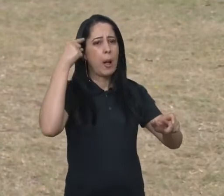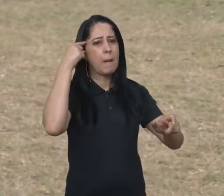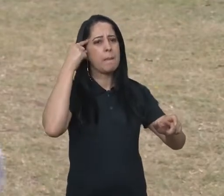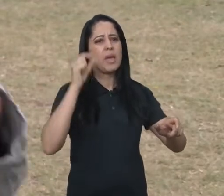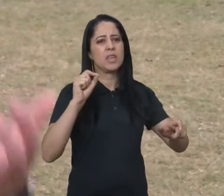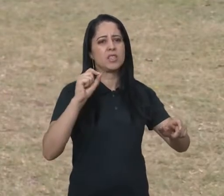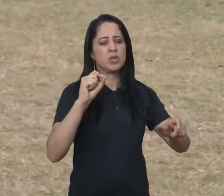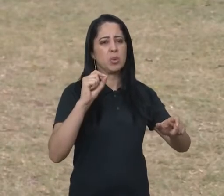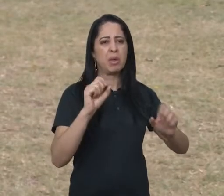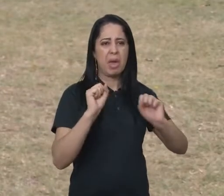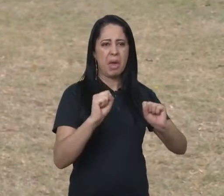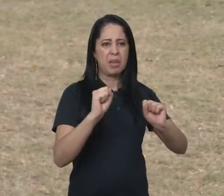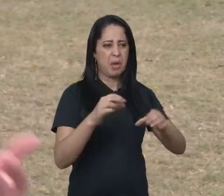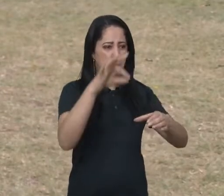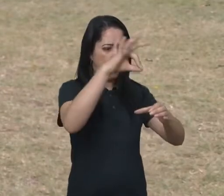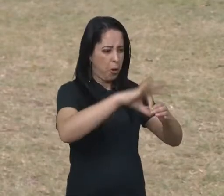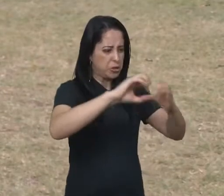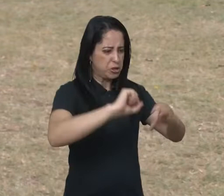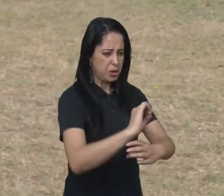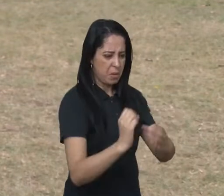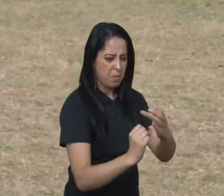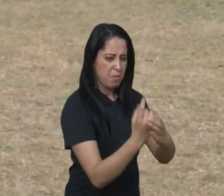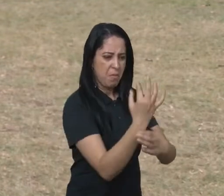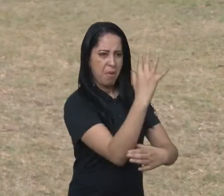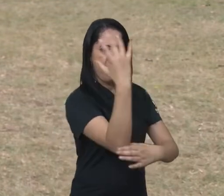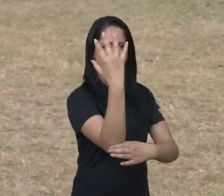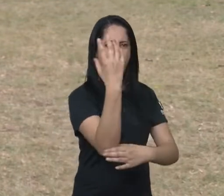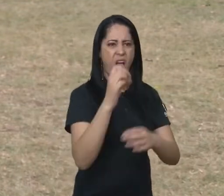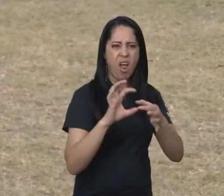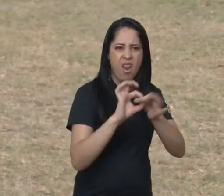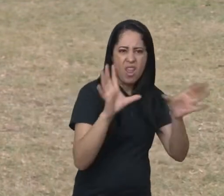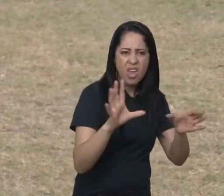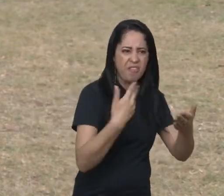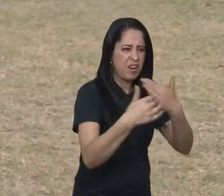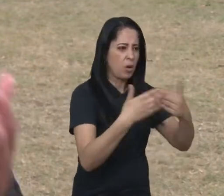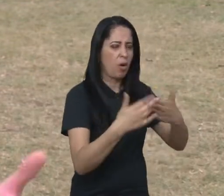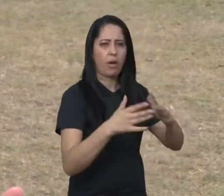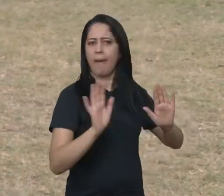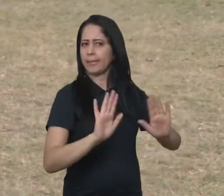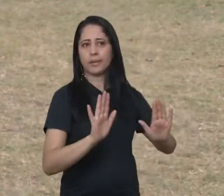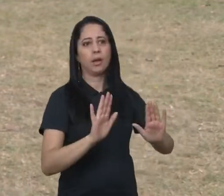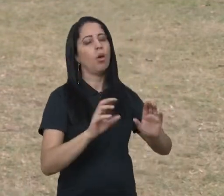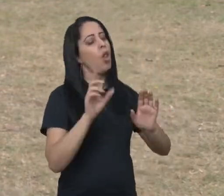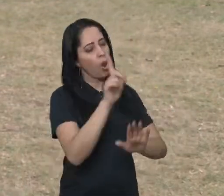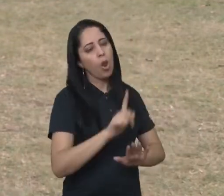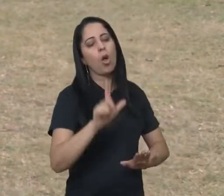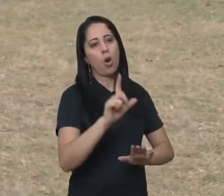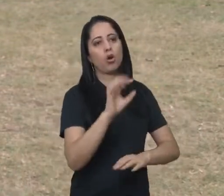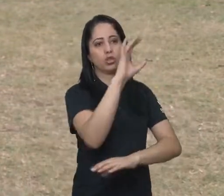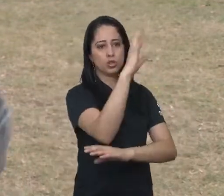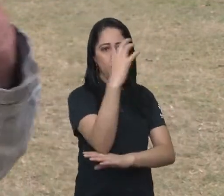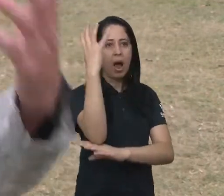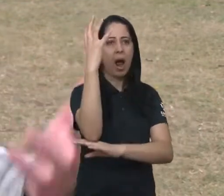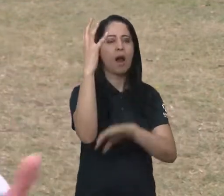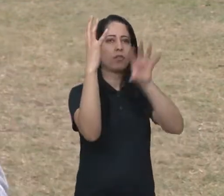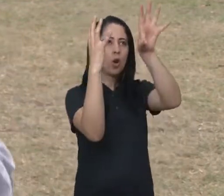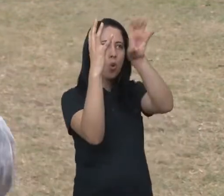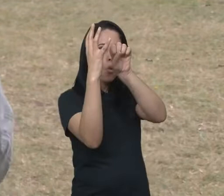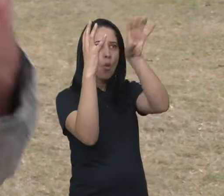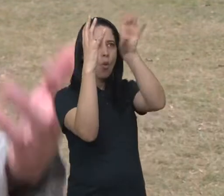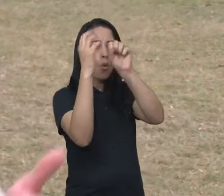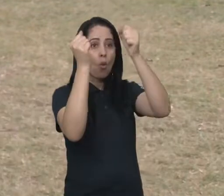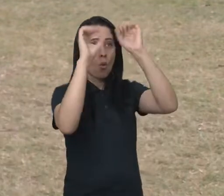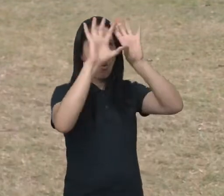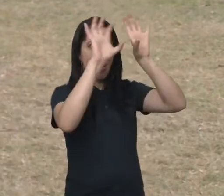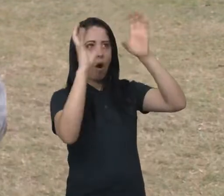que qualquer árvore você pode plantar, né? É lógico que toda árvore tem o seu valor, né? Ela vai estar sequestrando carbono, ela vai estar fazendo sombra,